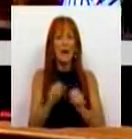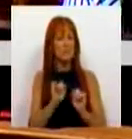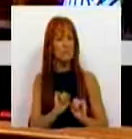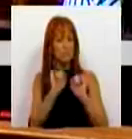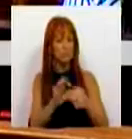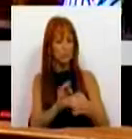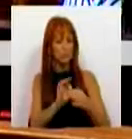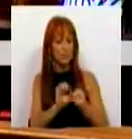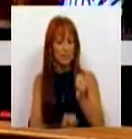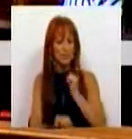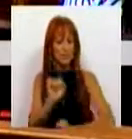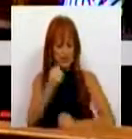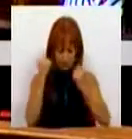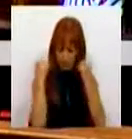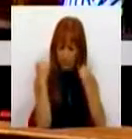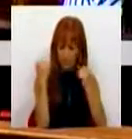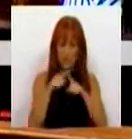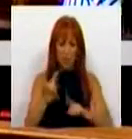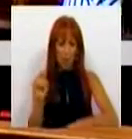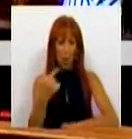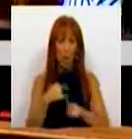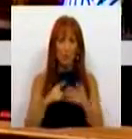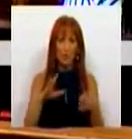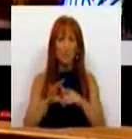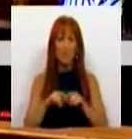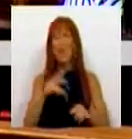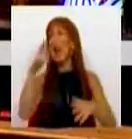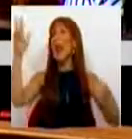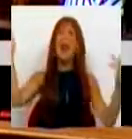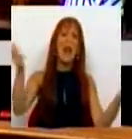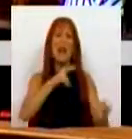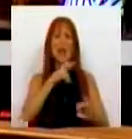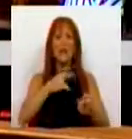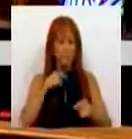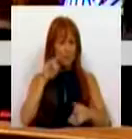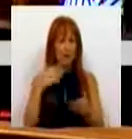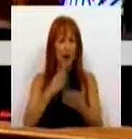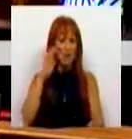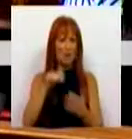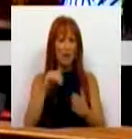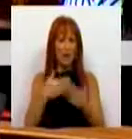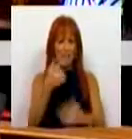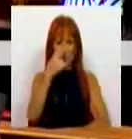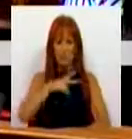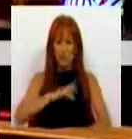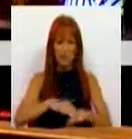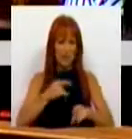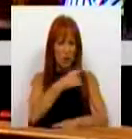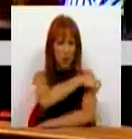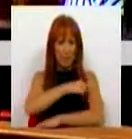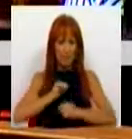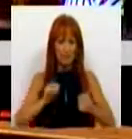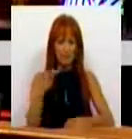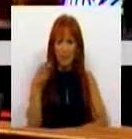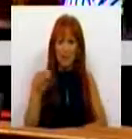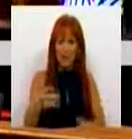sua consistência e com a sua firmeza, apesar dos arautos da desgraça, garantir esses resultados para os portugueses. E por isso, em nome